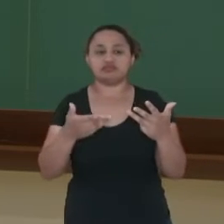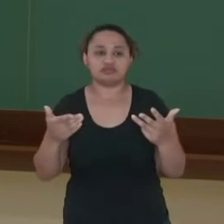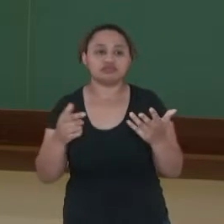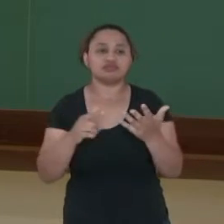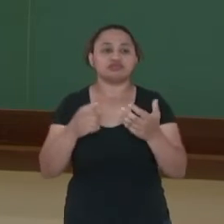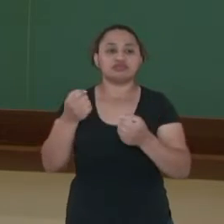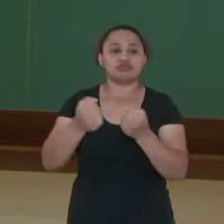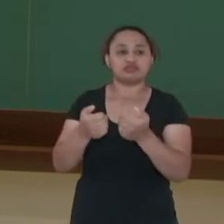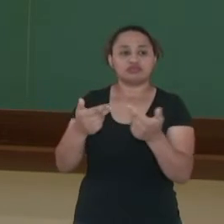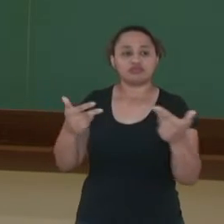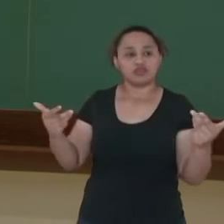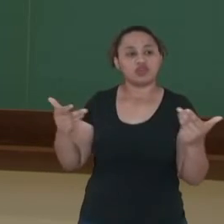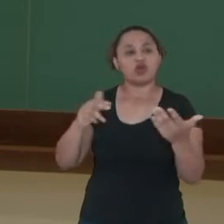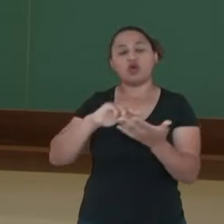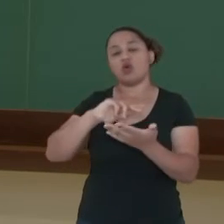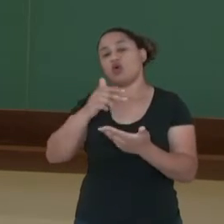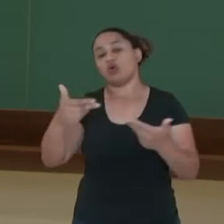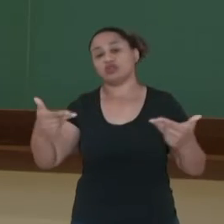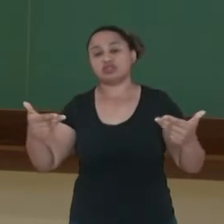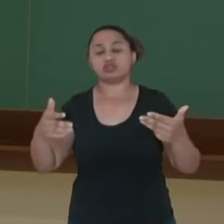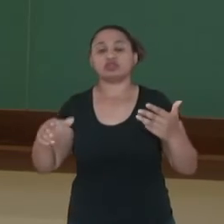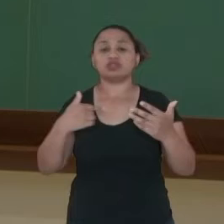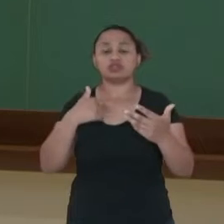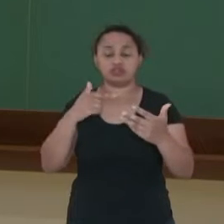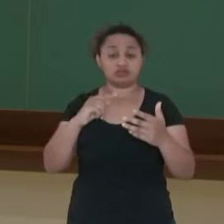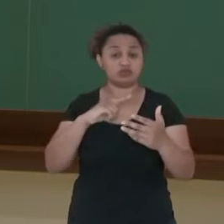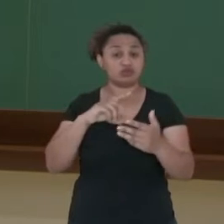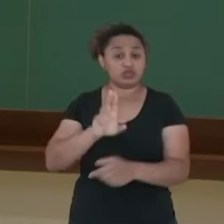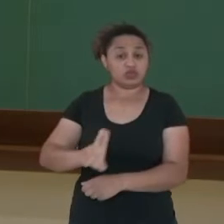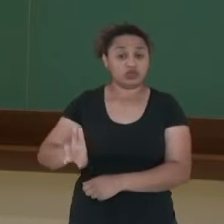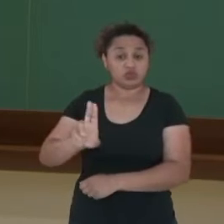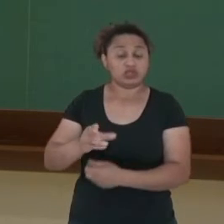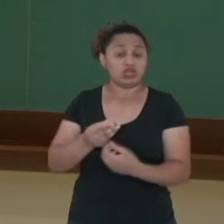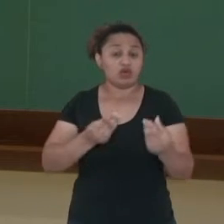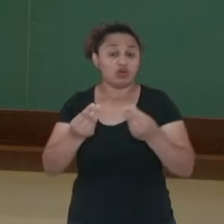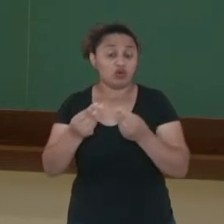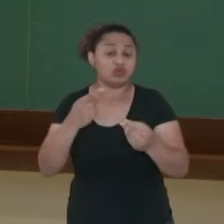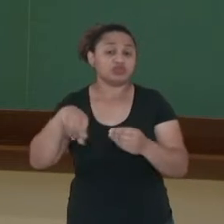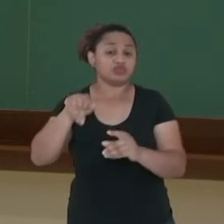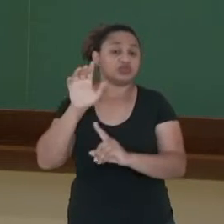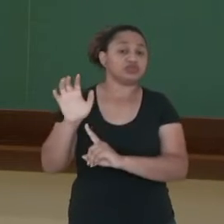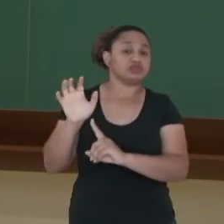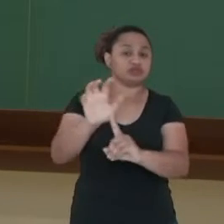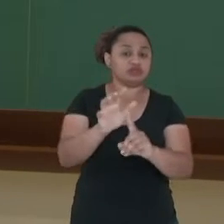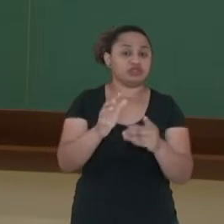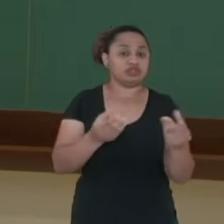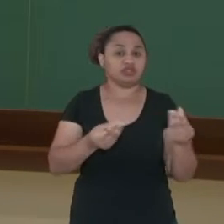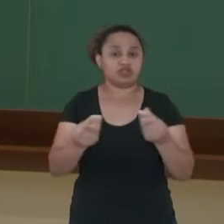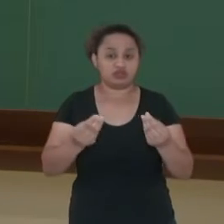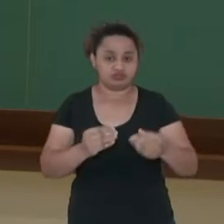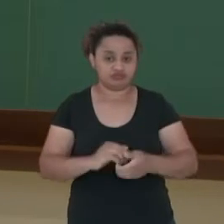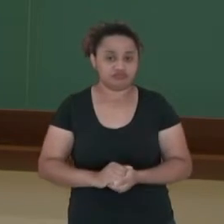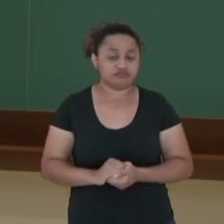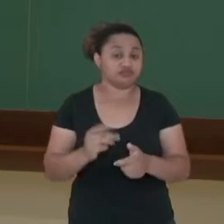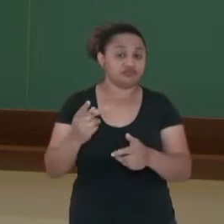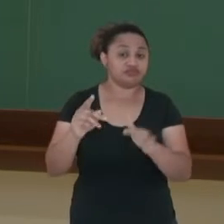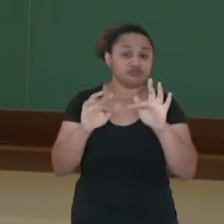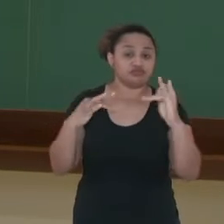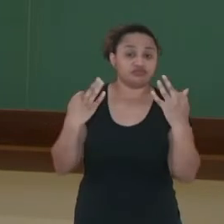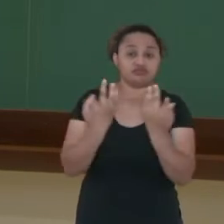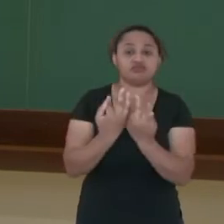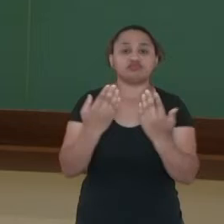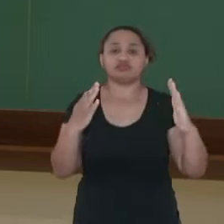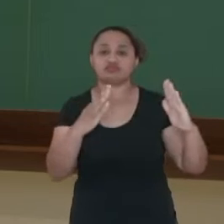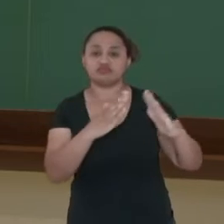serviços, transporte, entre outros recursos que você utiliza, de que forma isso impacta. A tua família, a tua casa, qual